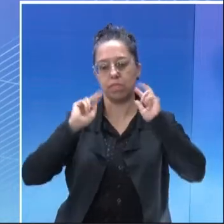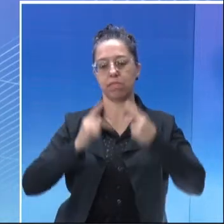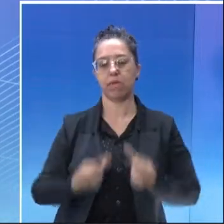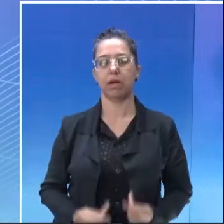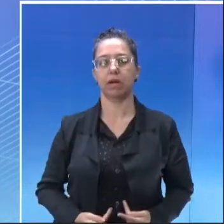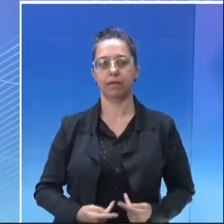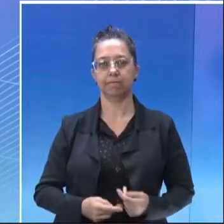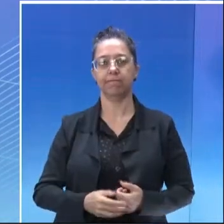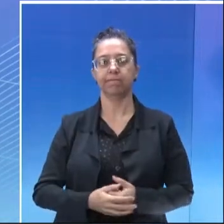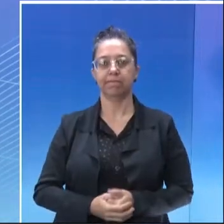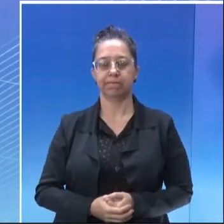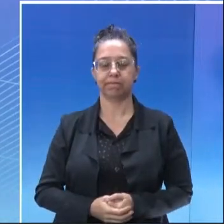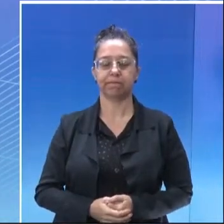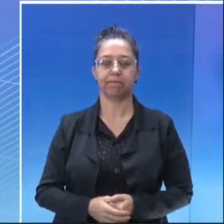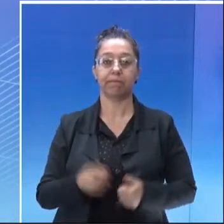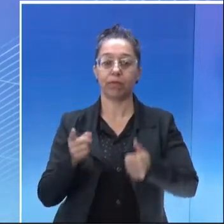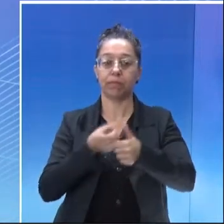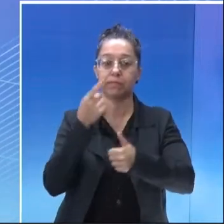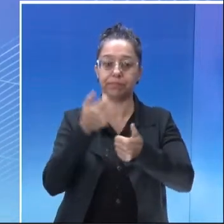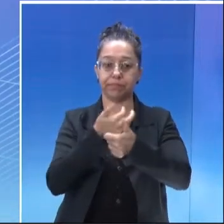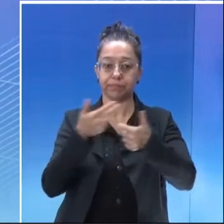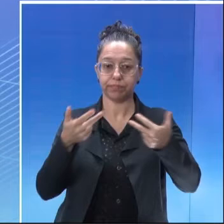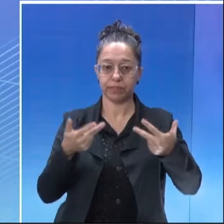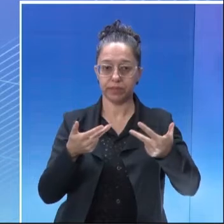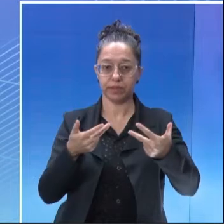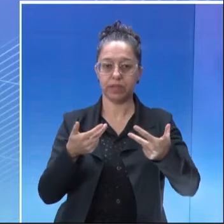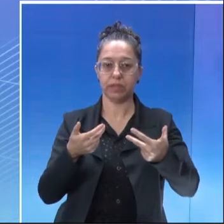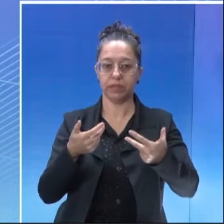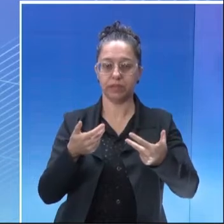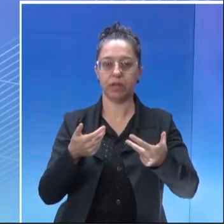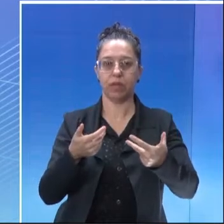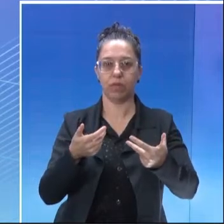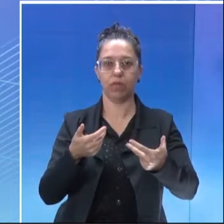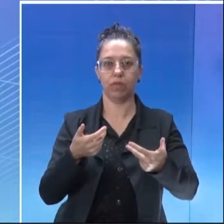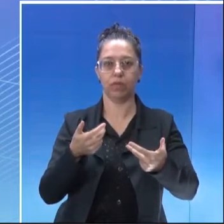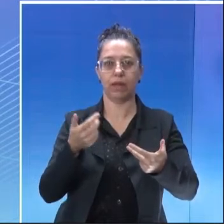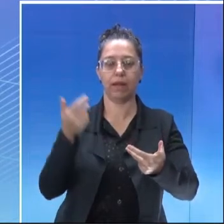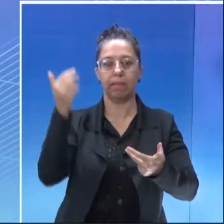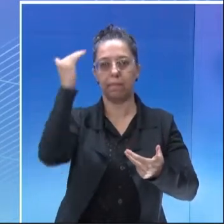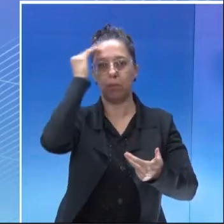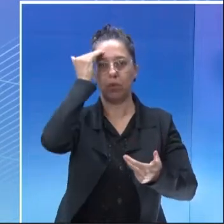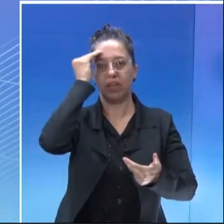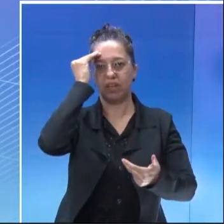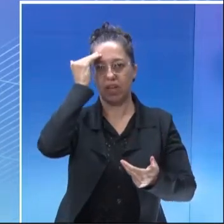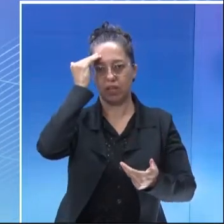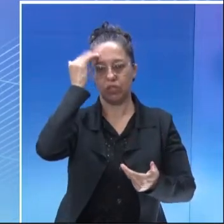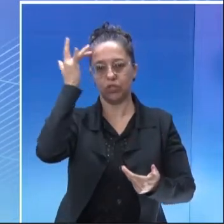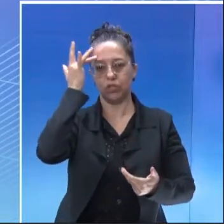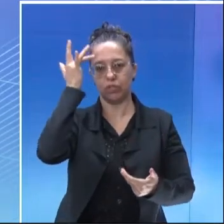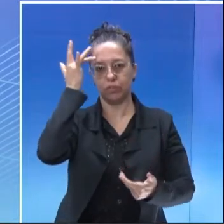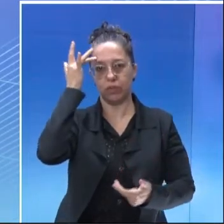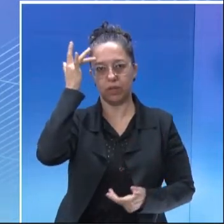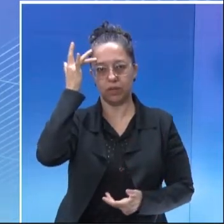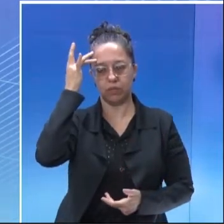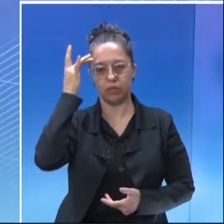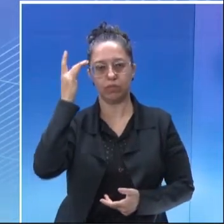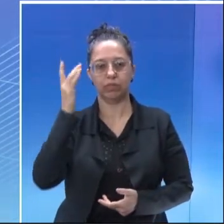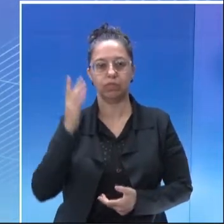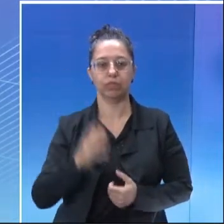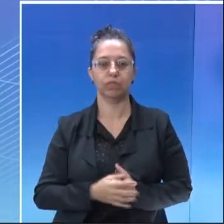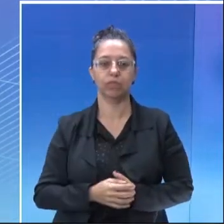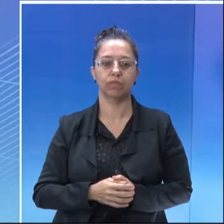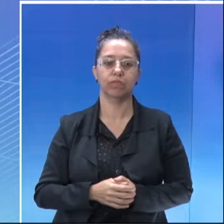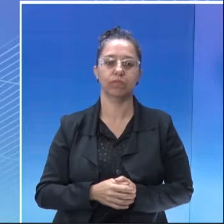humana. Então vamos lá. A primeira questão da modernidade, é um dos marcos, é o que nós chamamos da descoberta